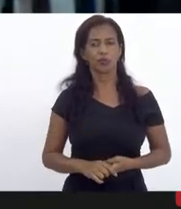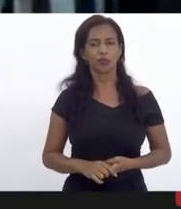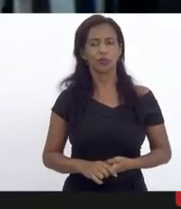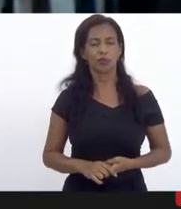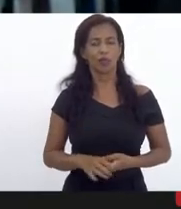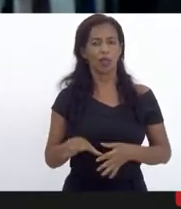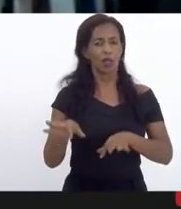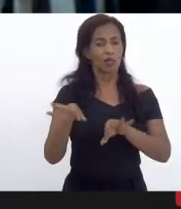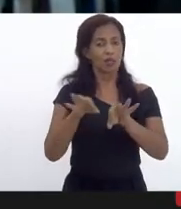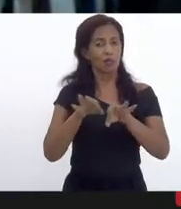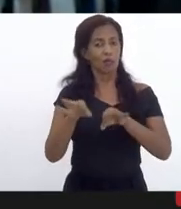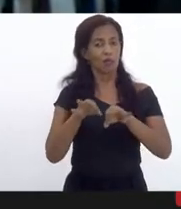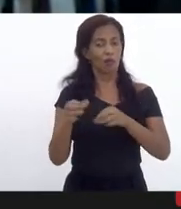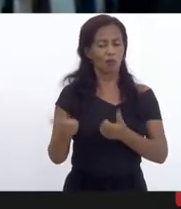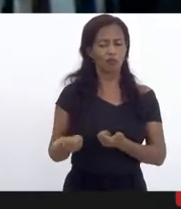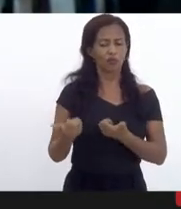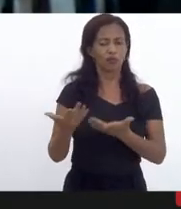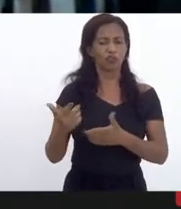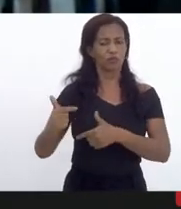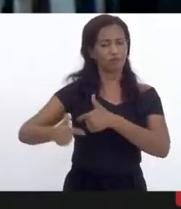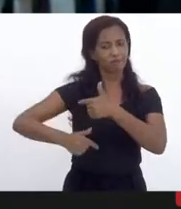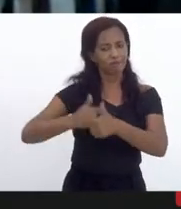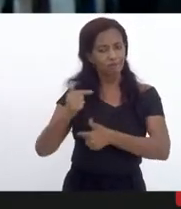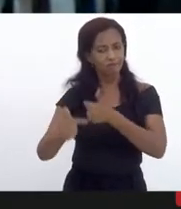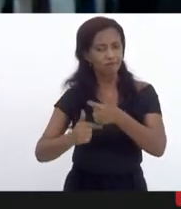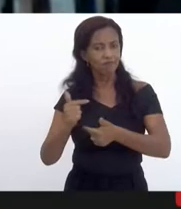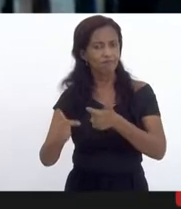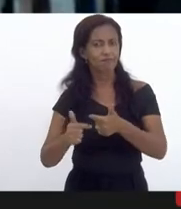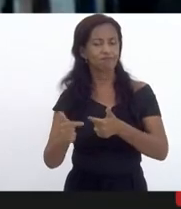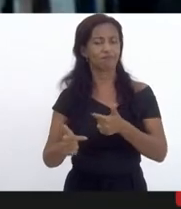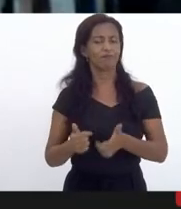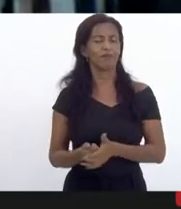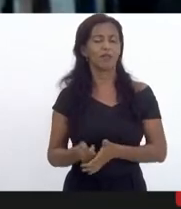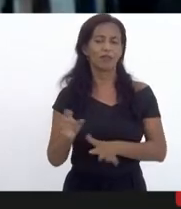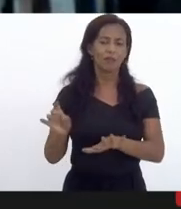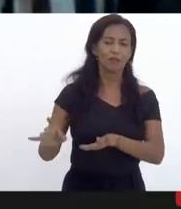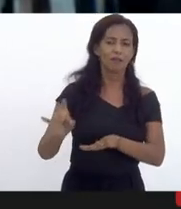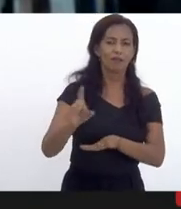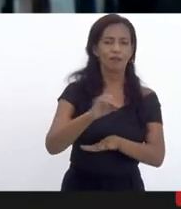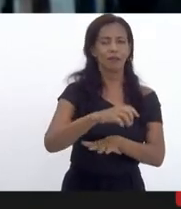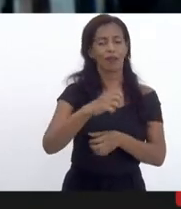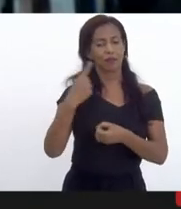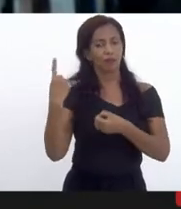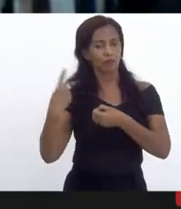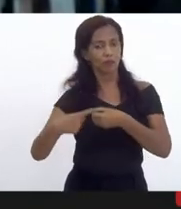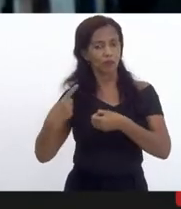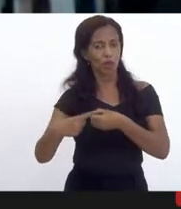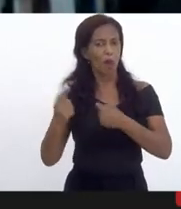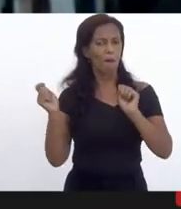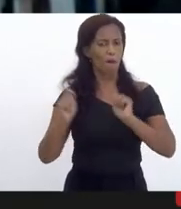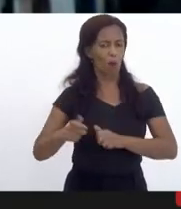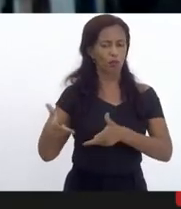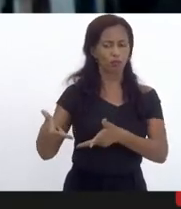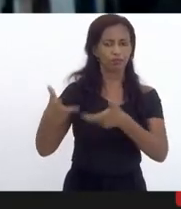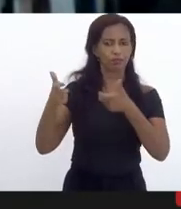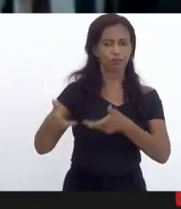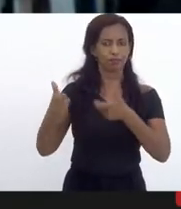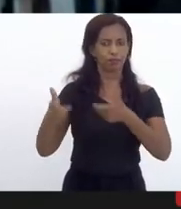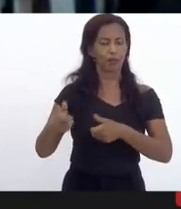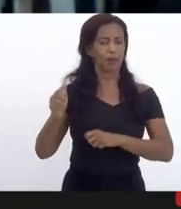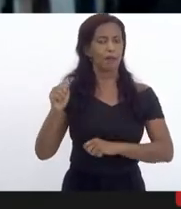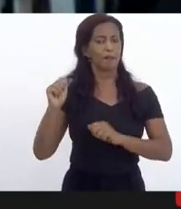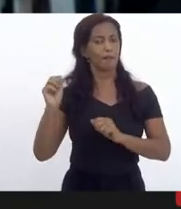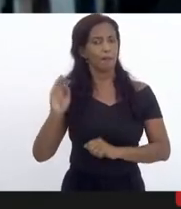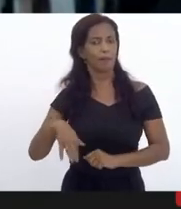essa forma de gerar renda, de gerar emprego, que cada município pode explorar muito bem. A gente tem que pensar